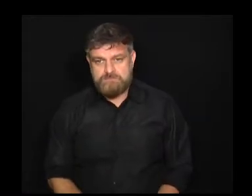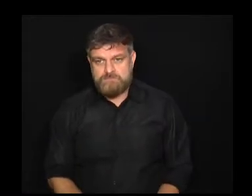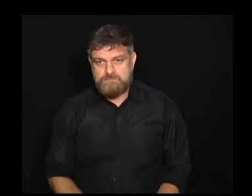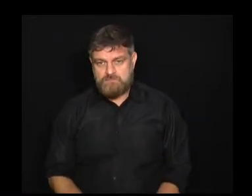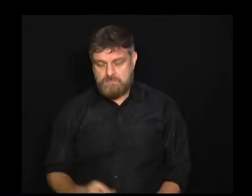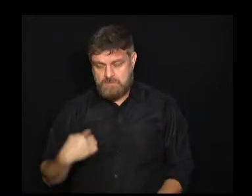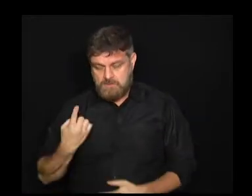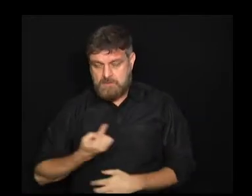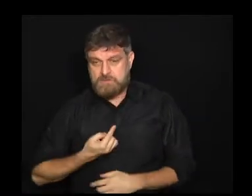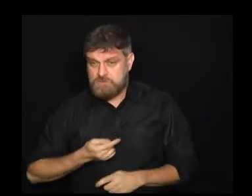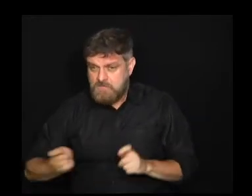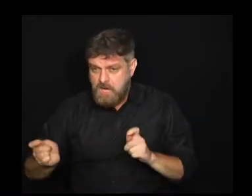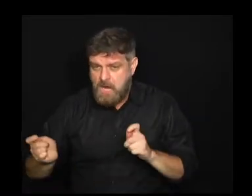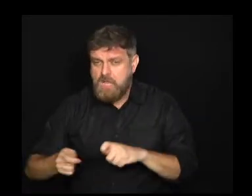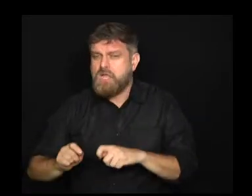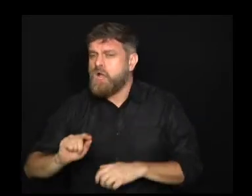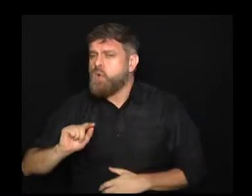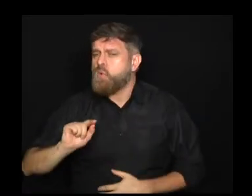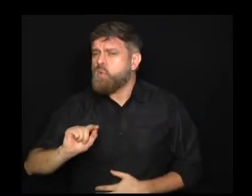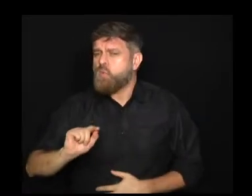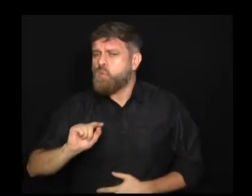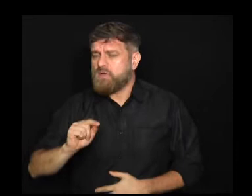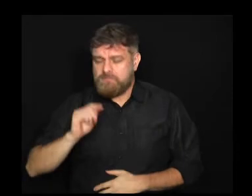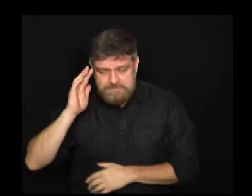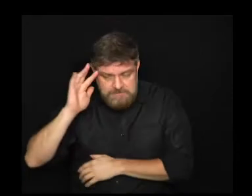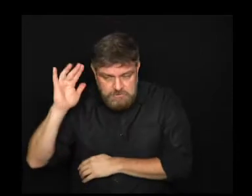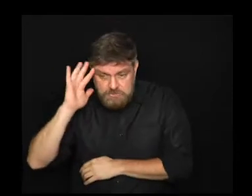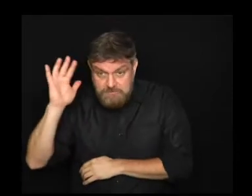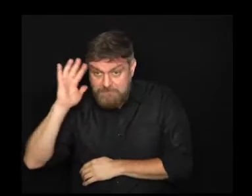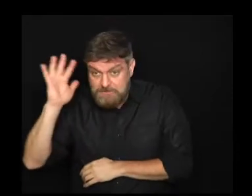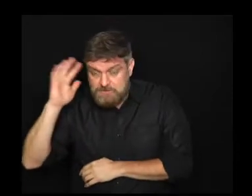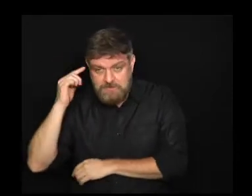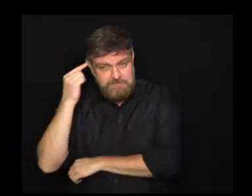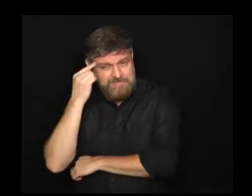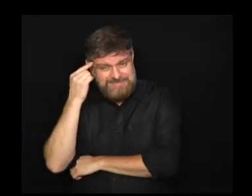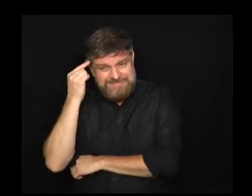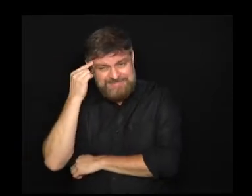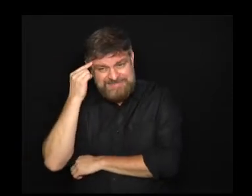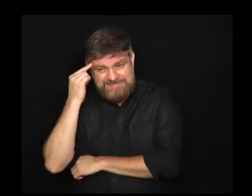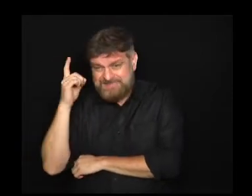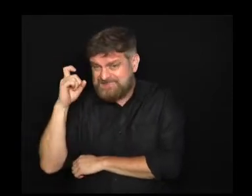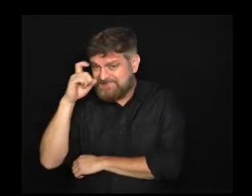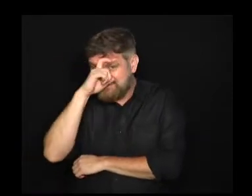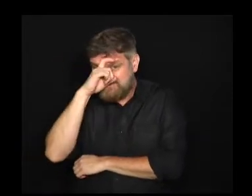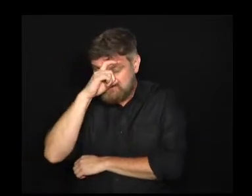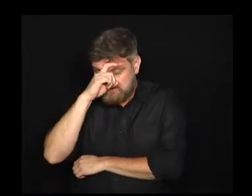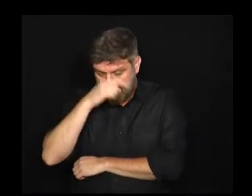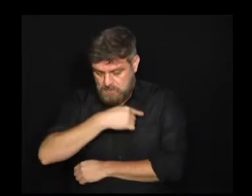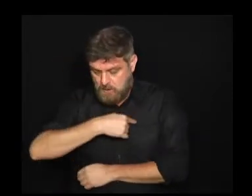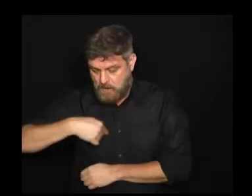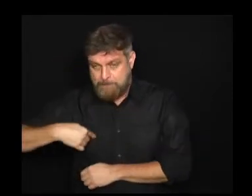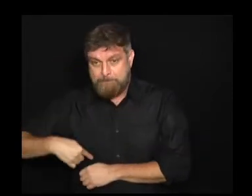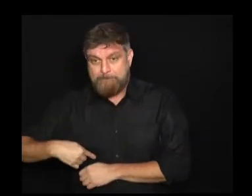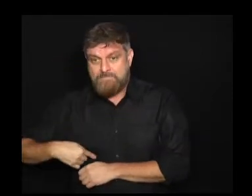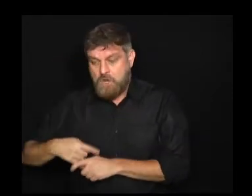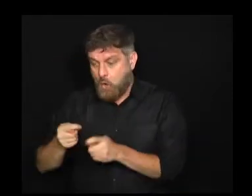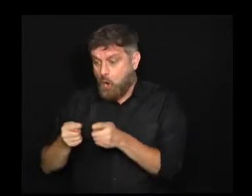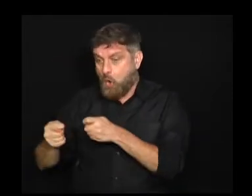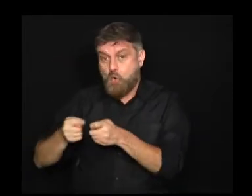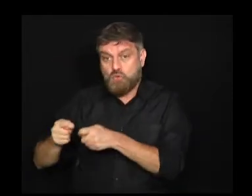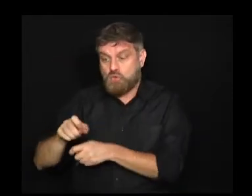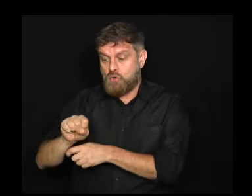a gente possa imaginar que está muito difícil, da mesma China que um dia conseguiu controlar o